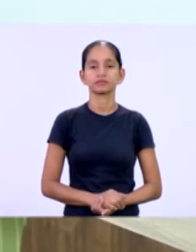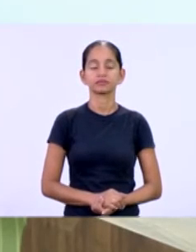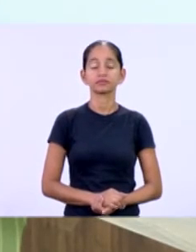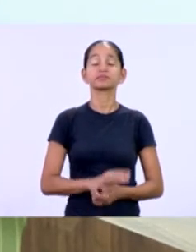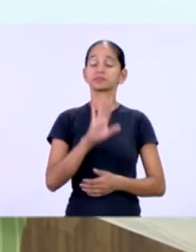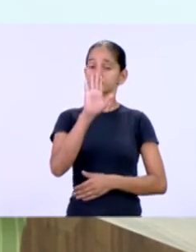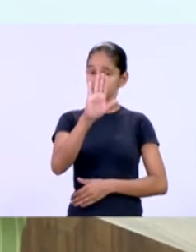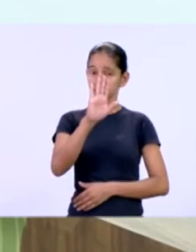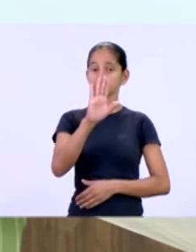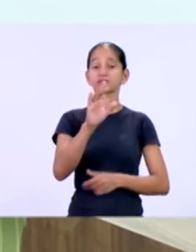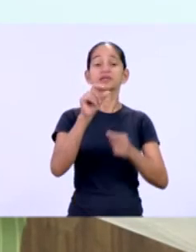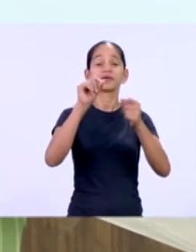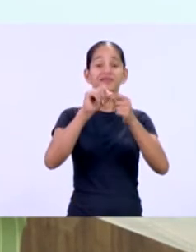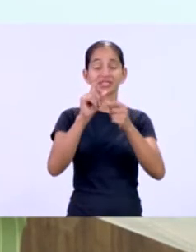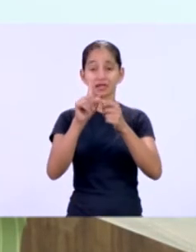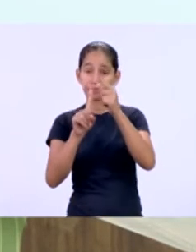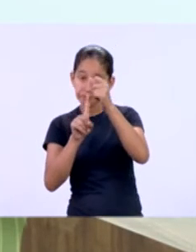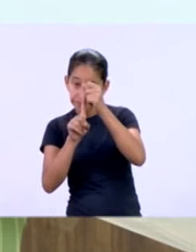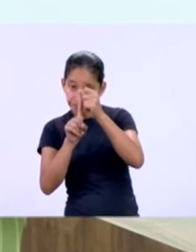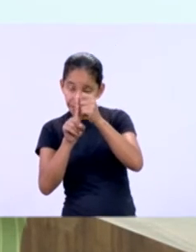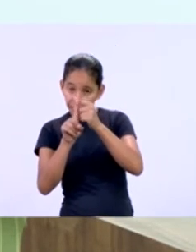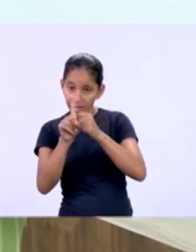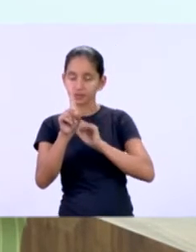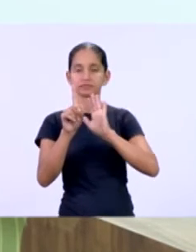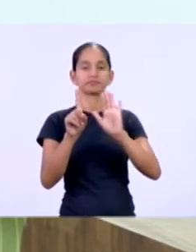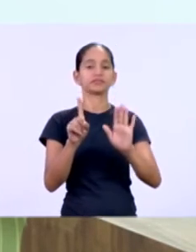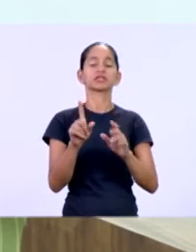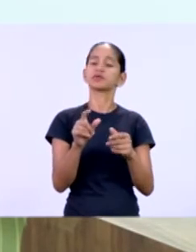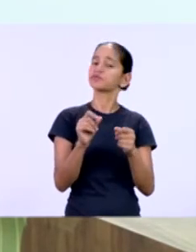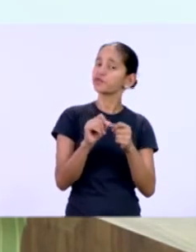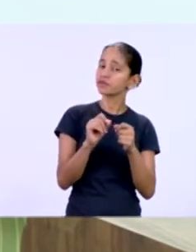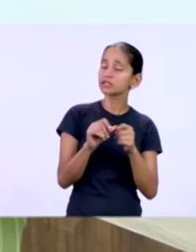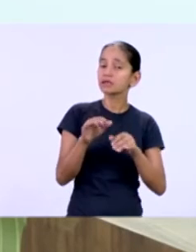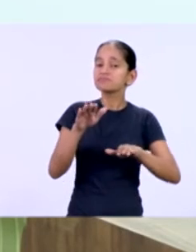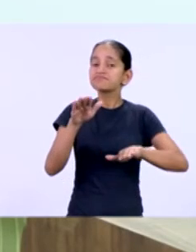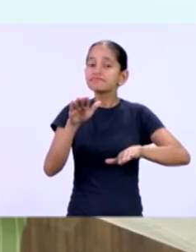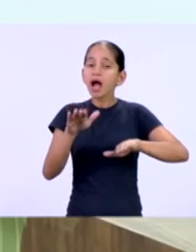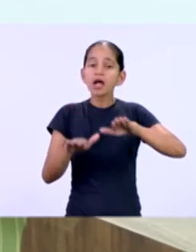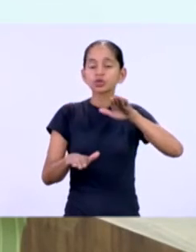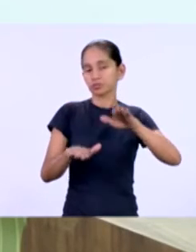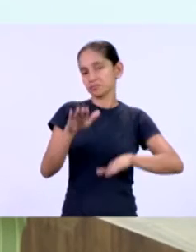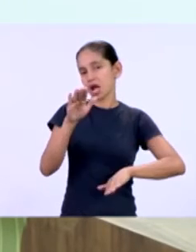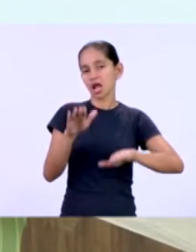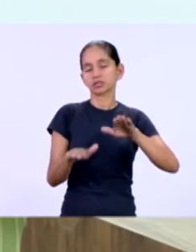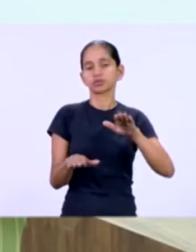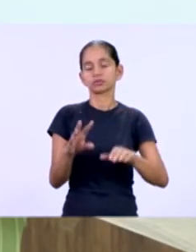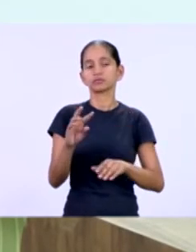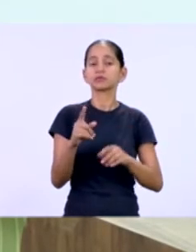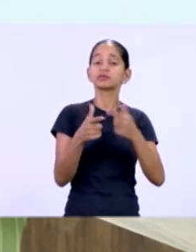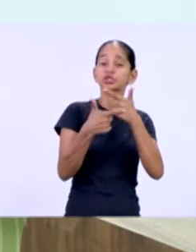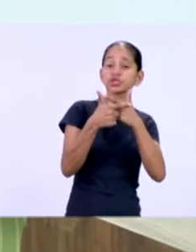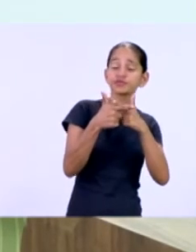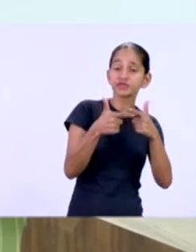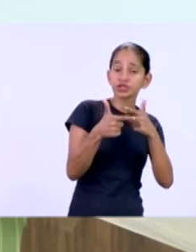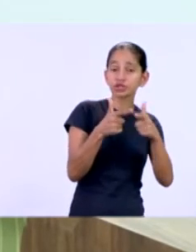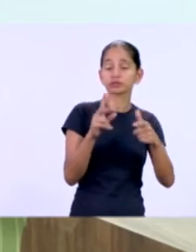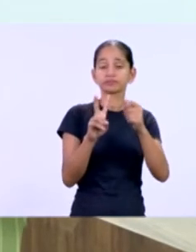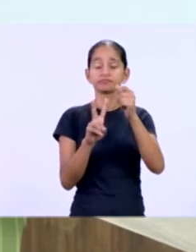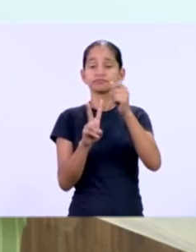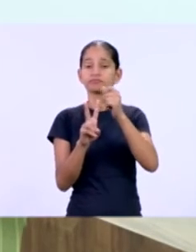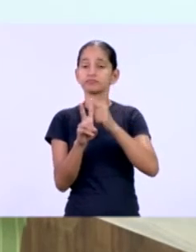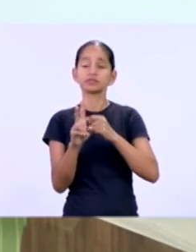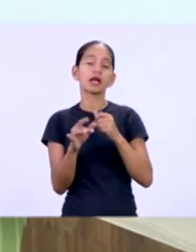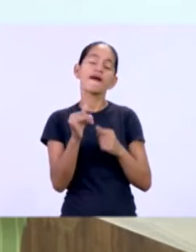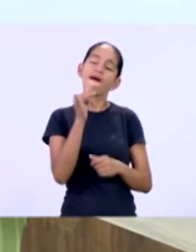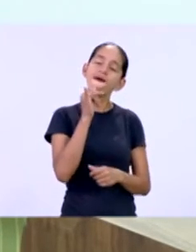O faturamento do primeiro mês, eu faço uma média, eu pondero isso, divido pela quantidade de meses que eu faturei. Por